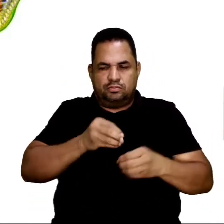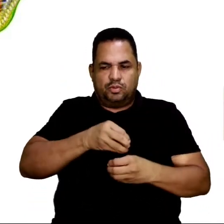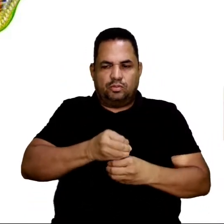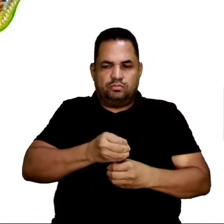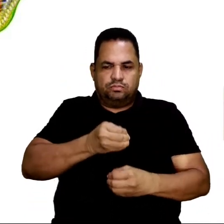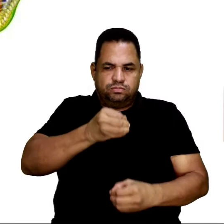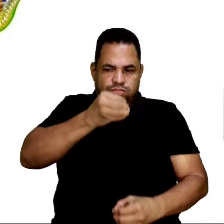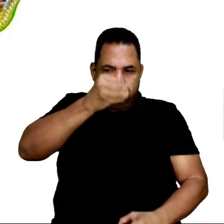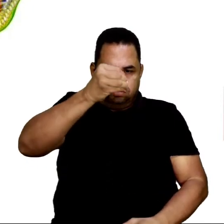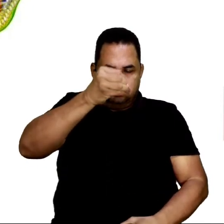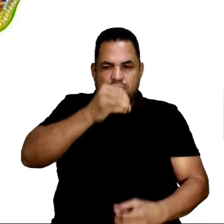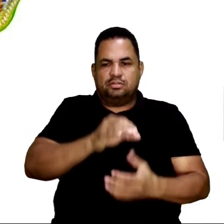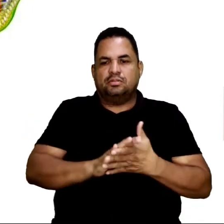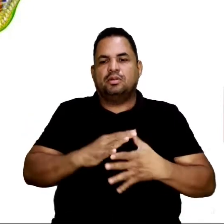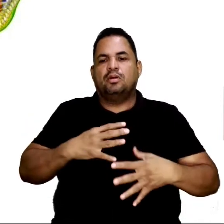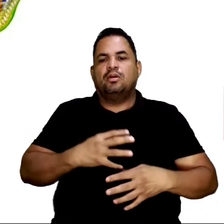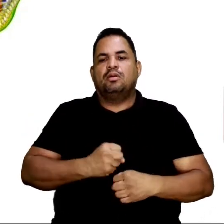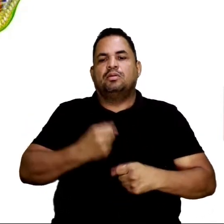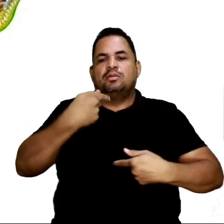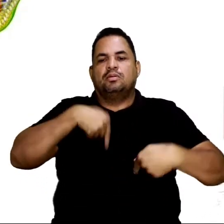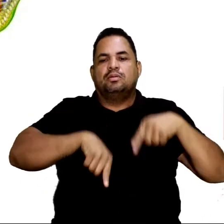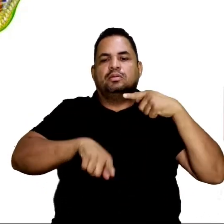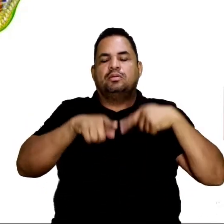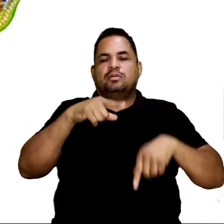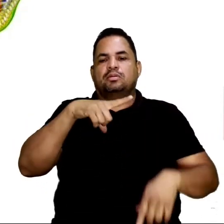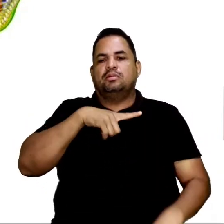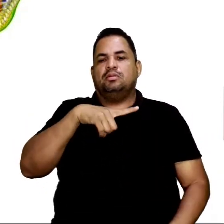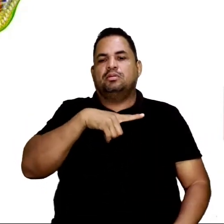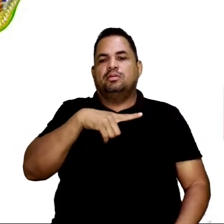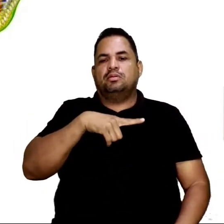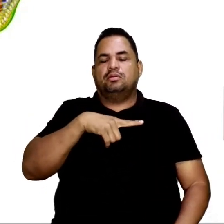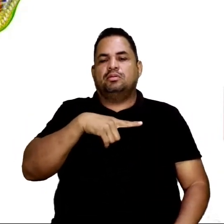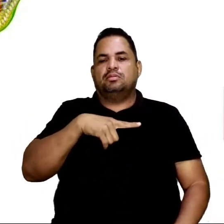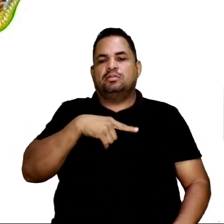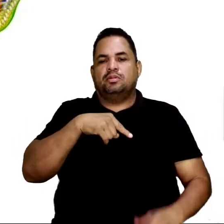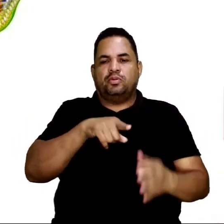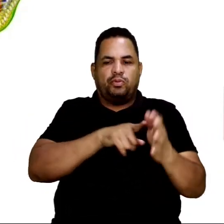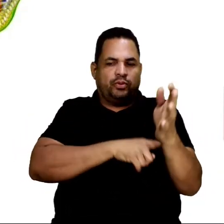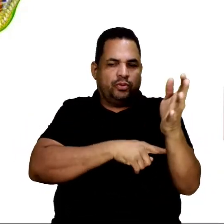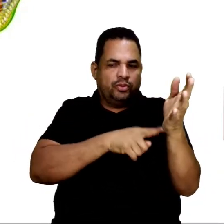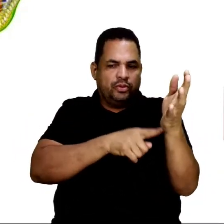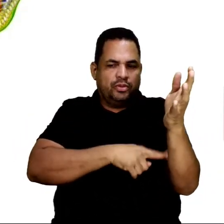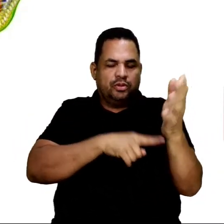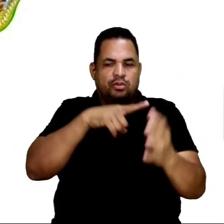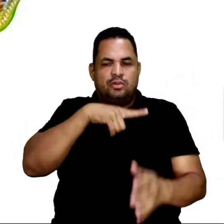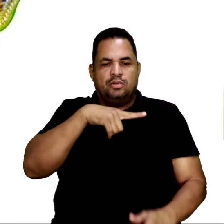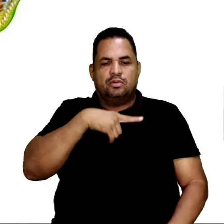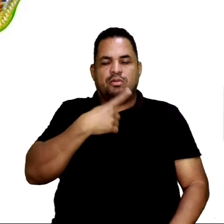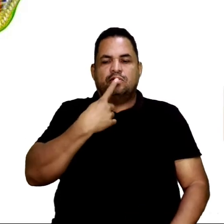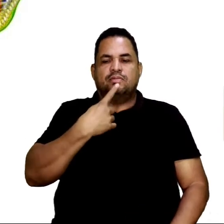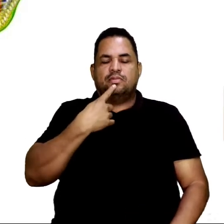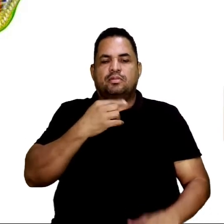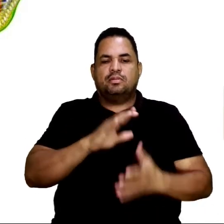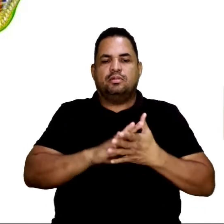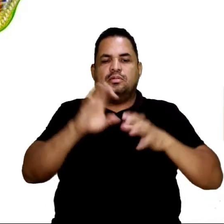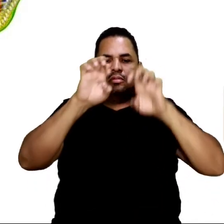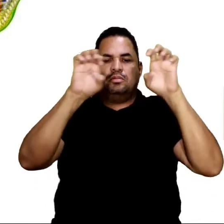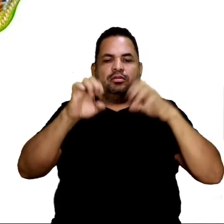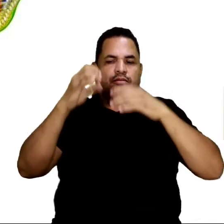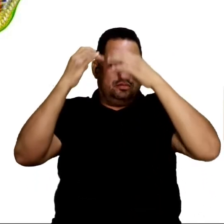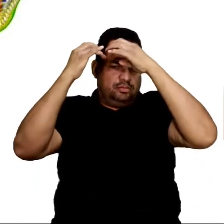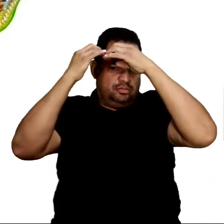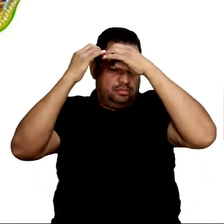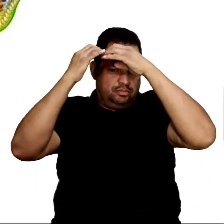Sistema digestório, você tem ali os vasos sanguíneos, você tem as estruturas neurais, tá